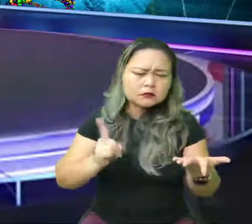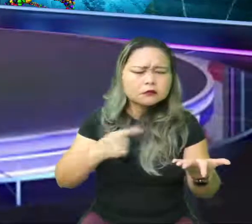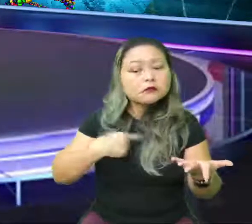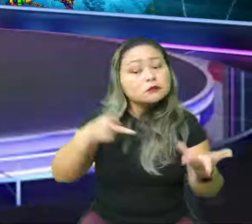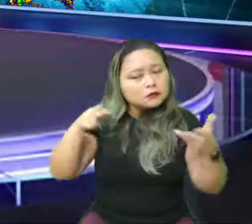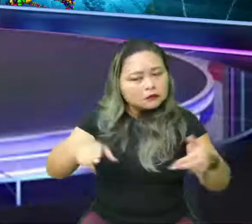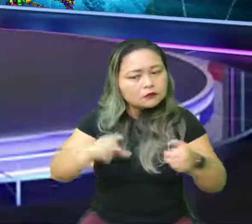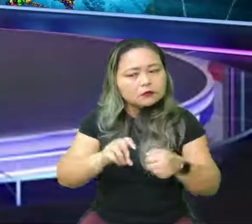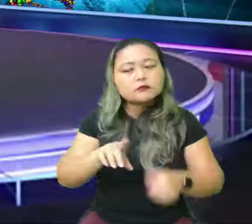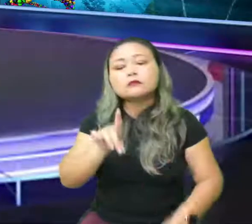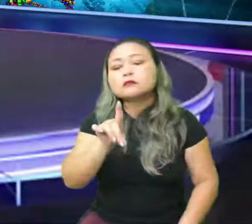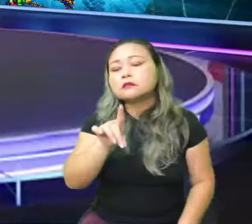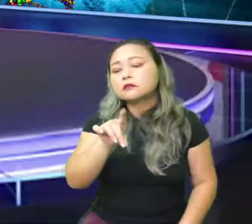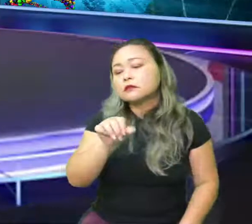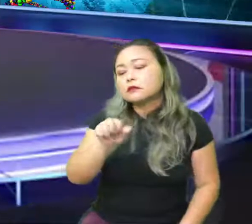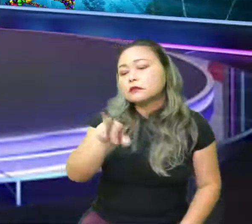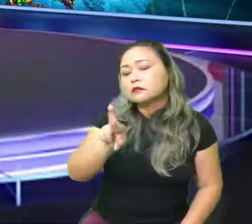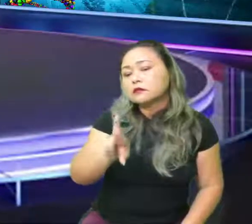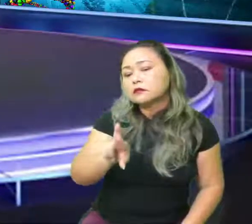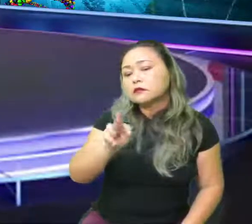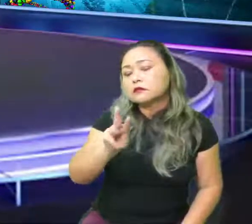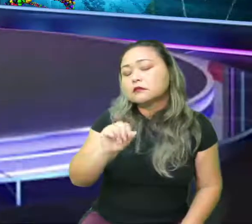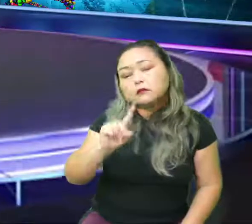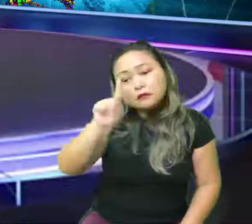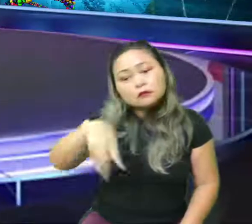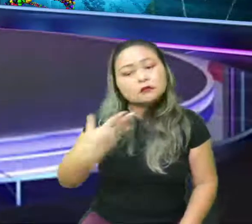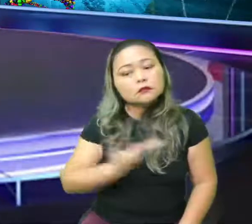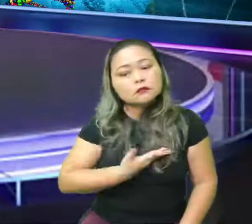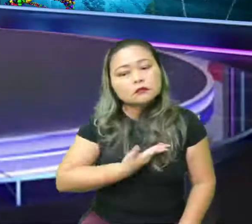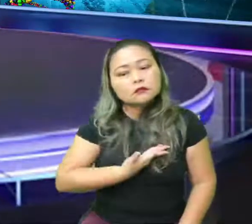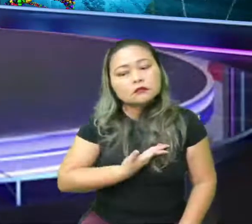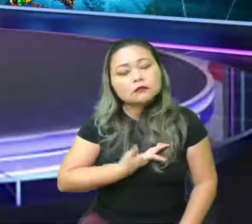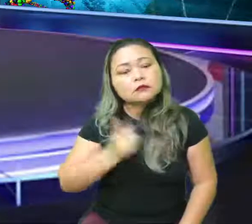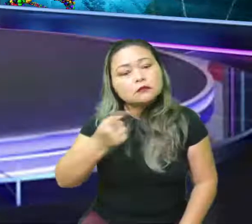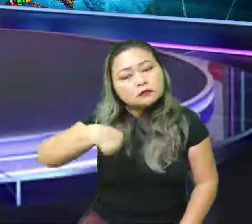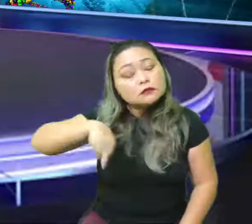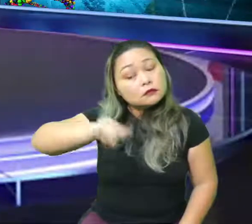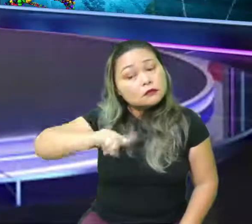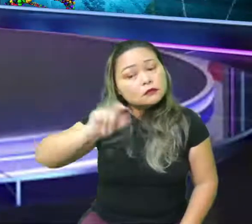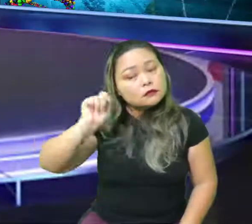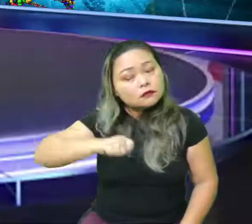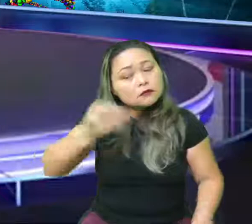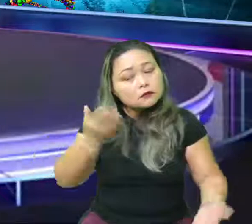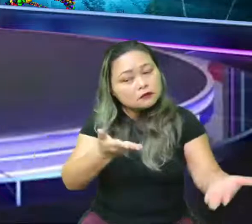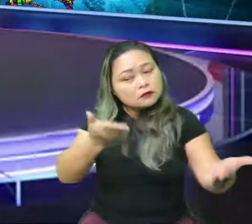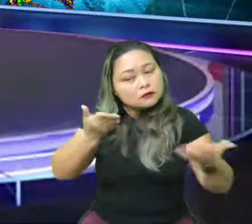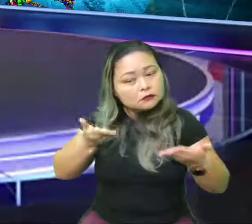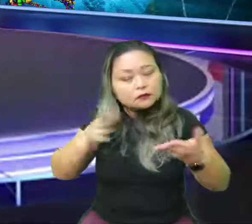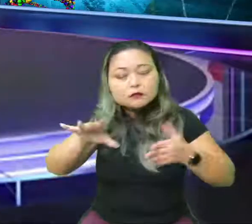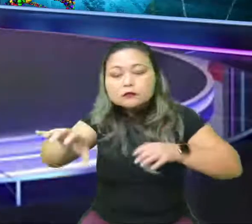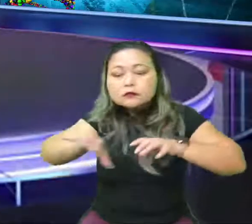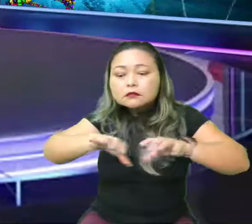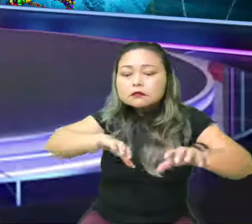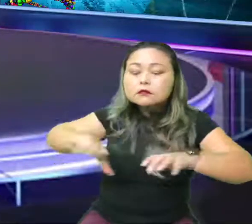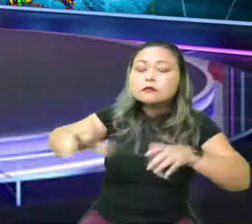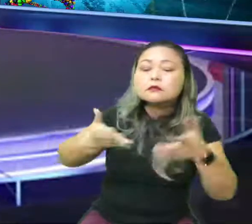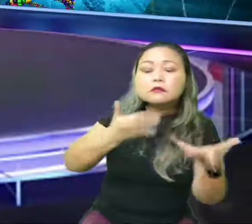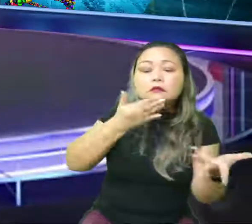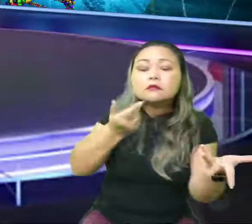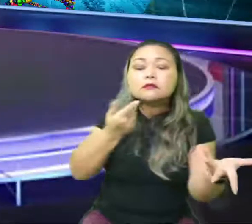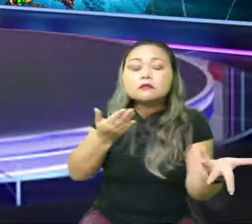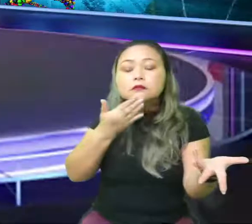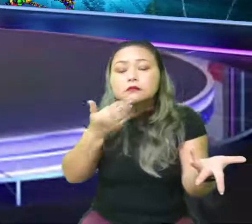seja igual o Charles Darwin. Seja bom amigo, para que você seja convidado, selecionado para as